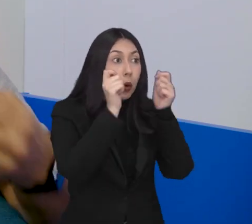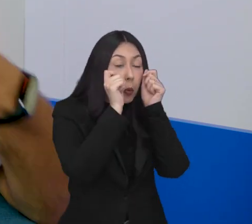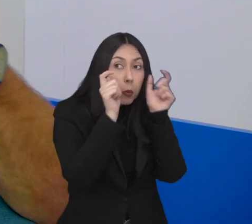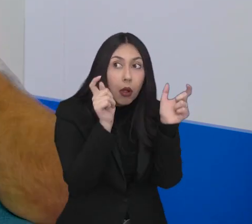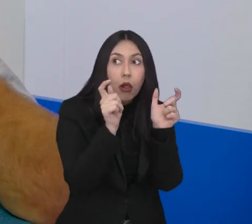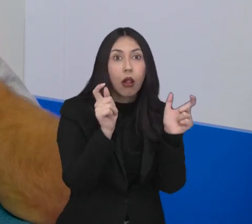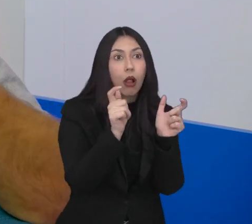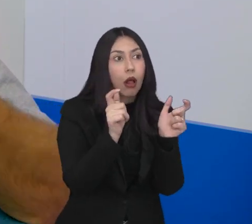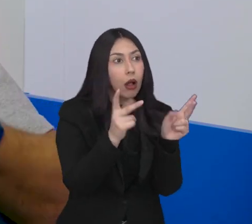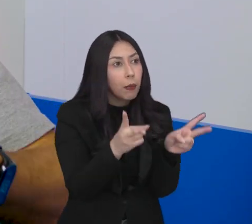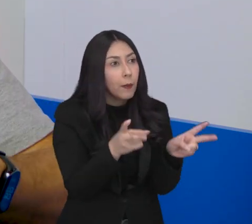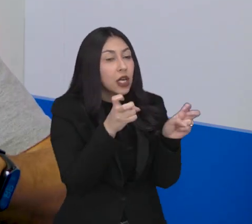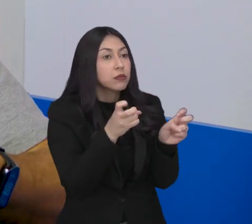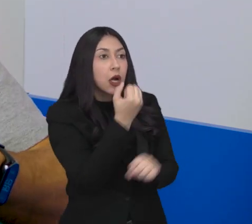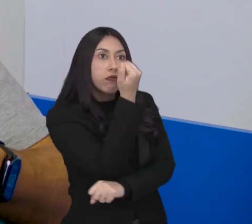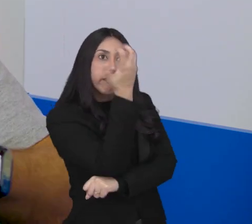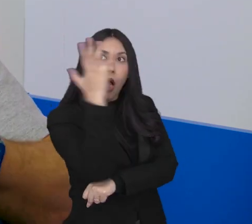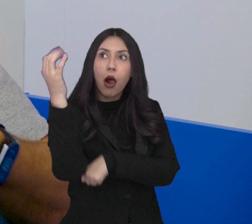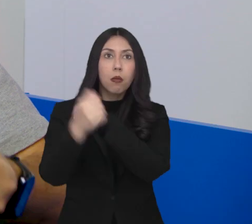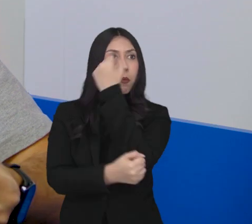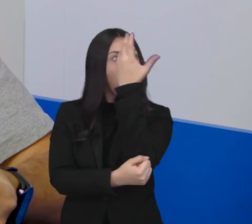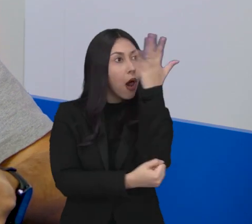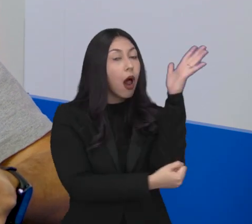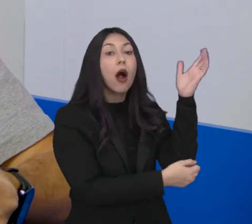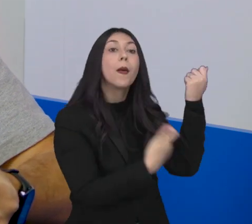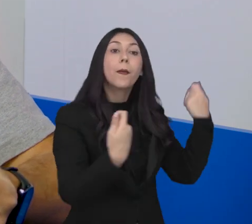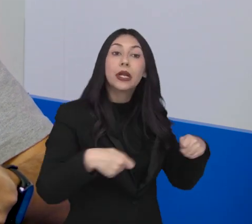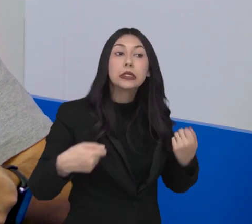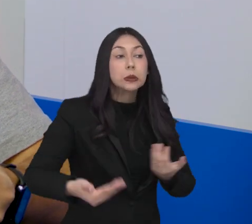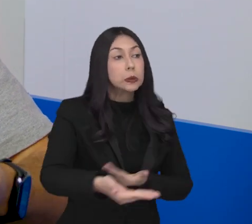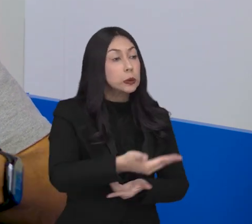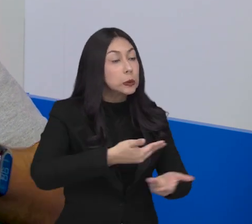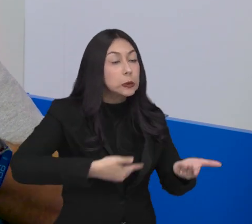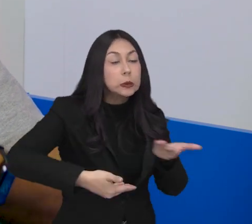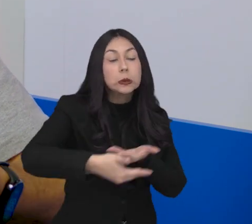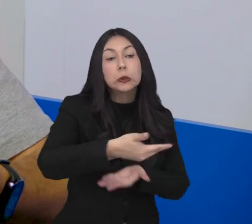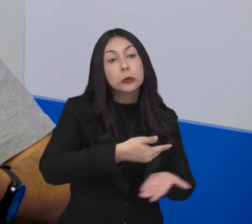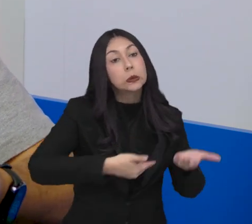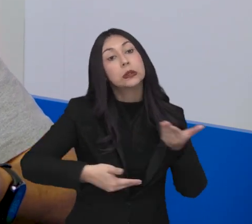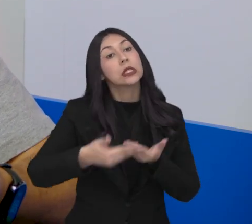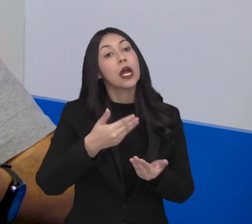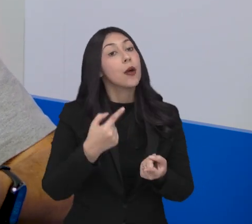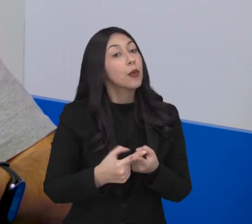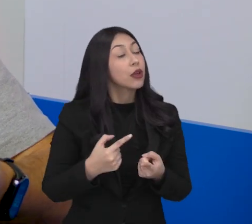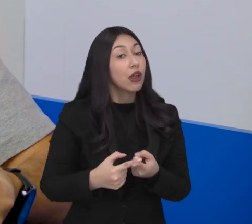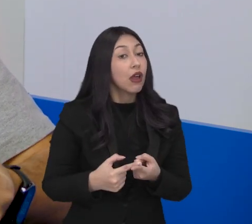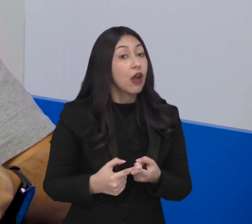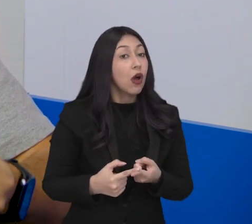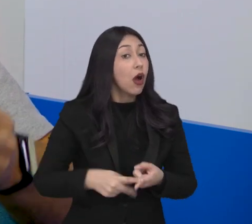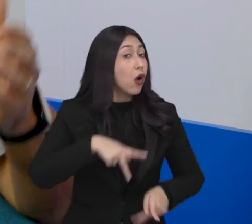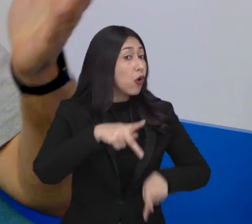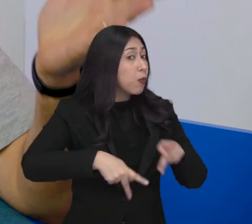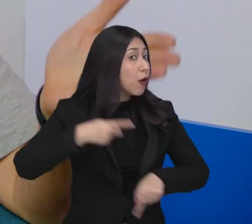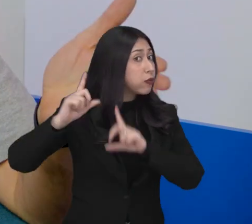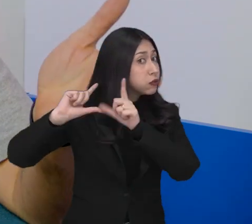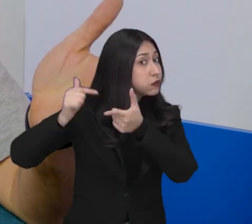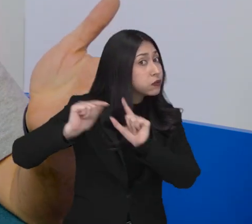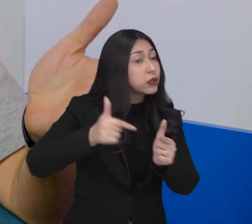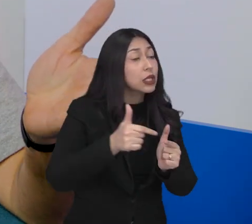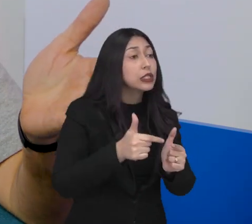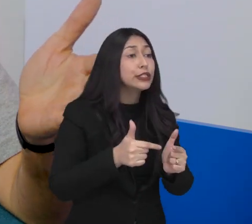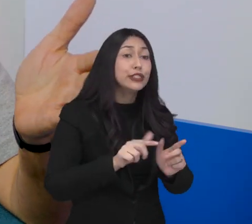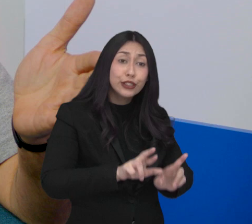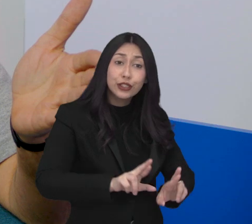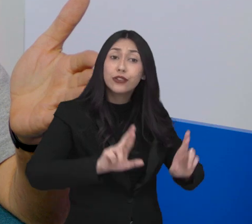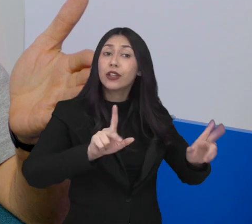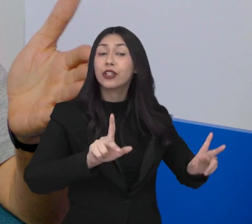relação dela mesma com a natureza, da importância do meio ambiente e como os povos mais tradicionais se relacionam. É dessa época, por